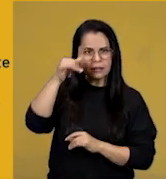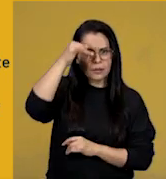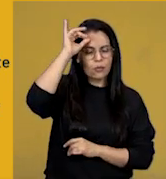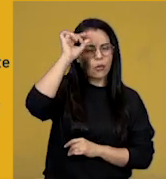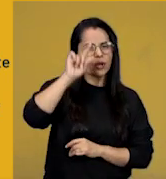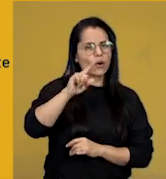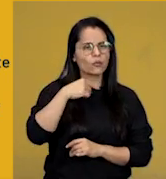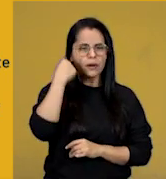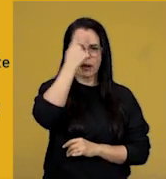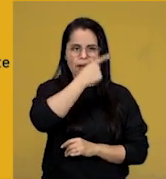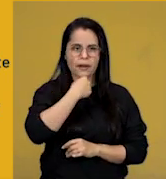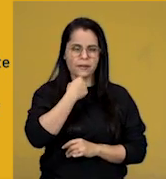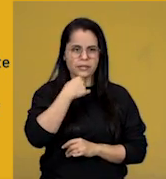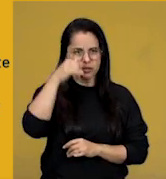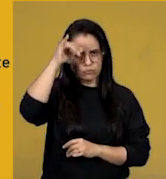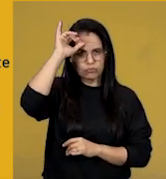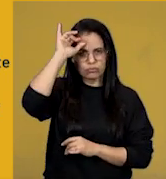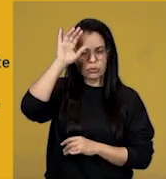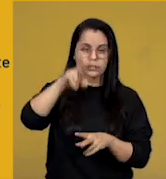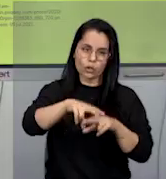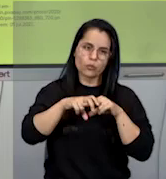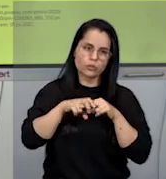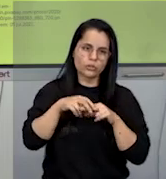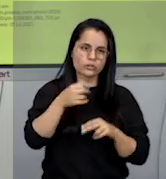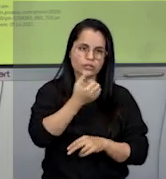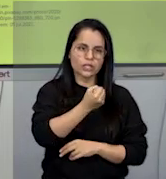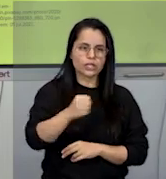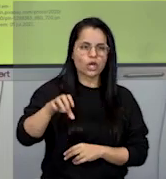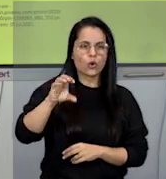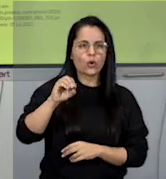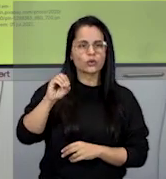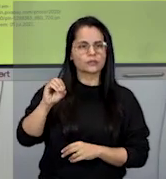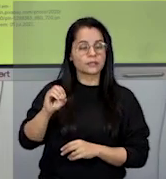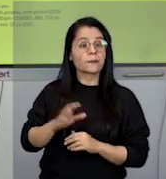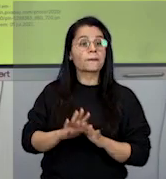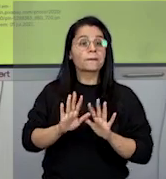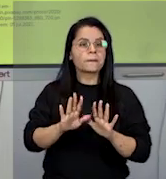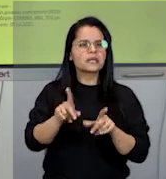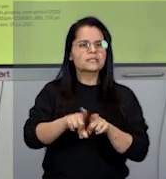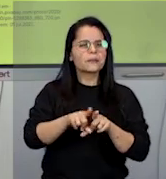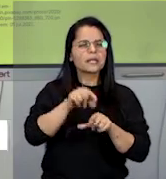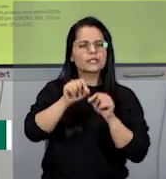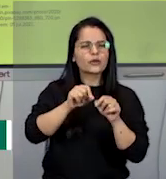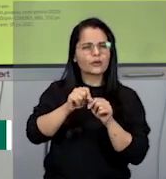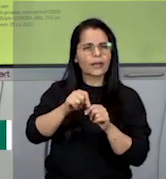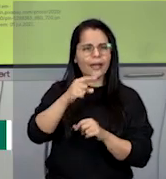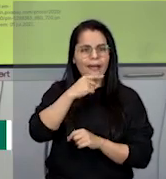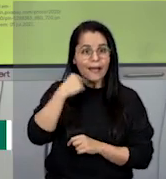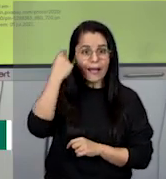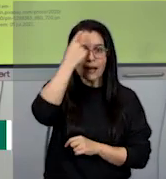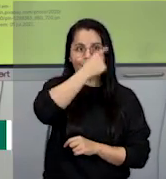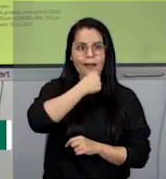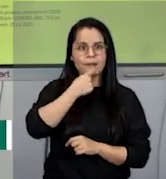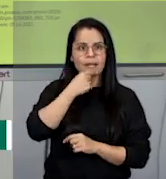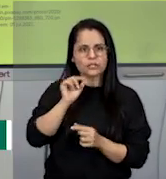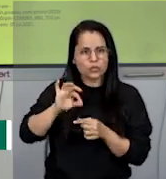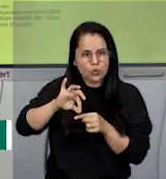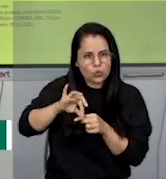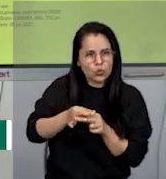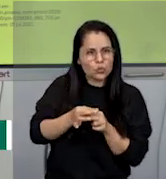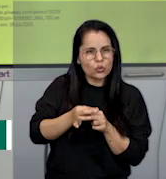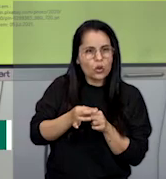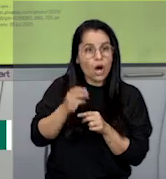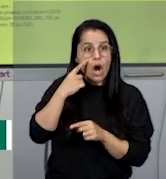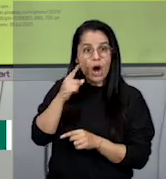gado, certo? Então, por isso que o menino tem 800 cabeças de gado. Mas também temos a cabeça do alfinete. Até